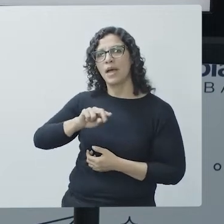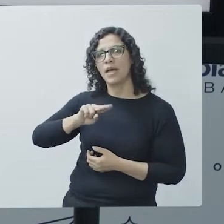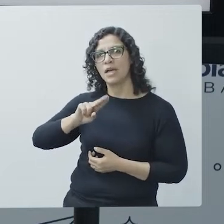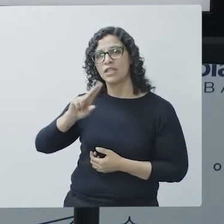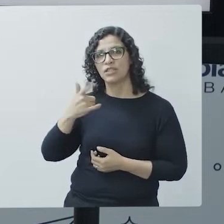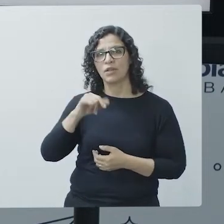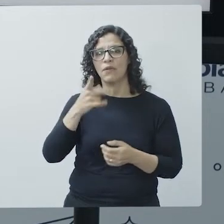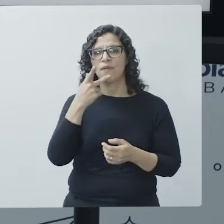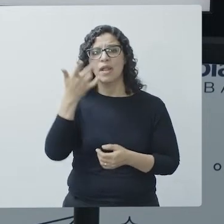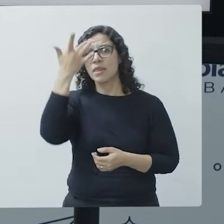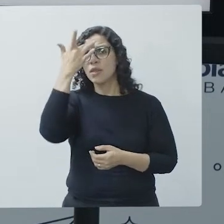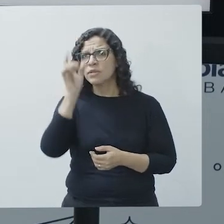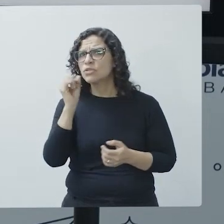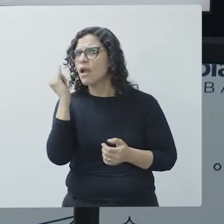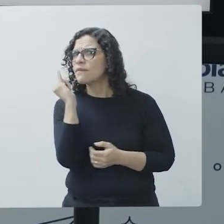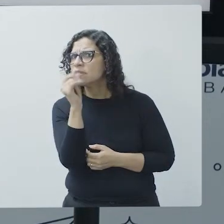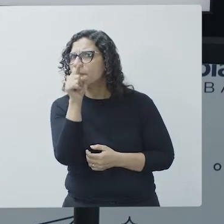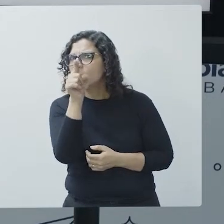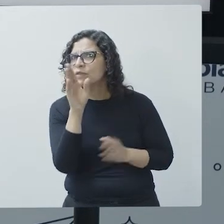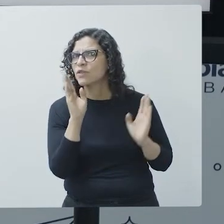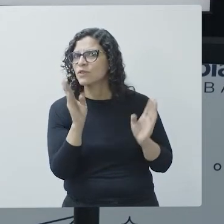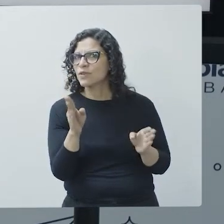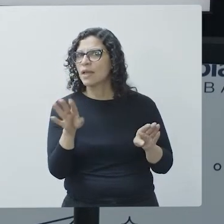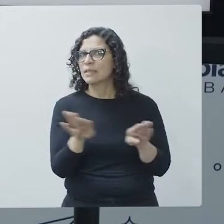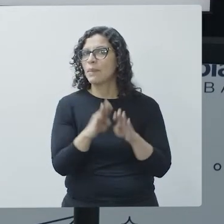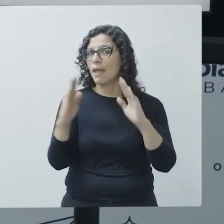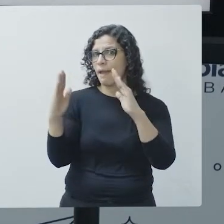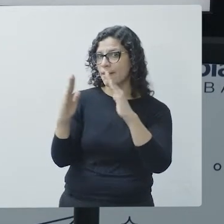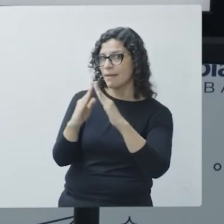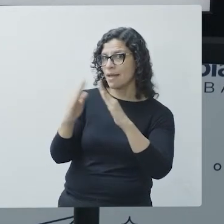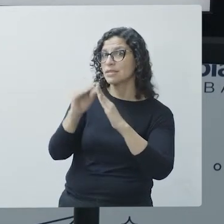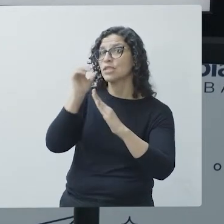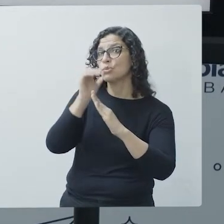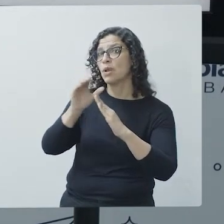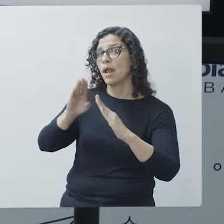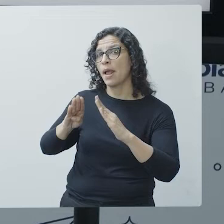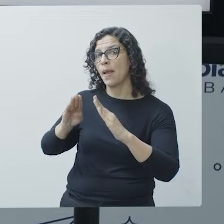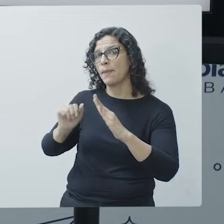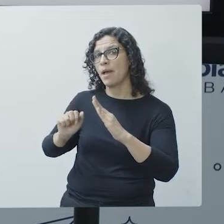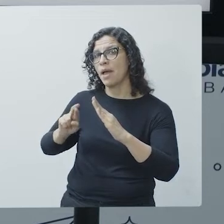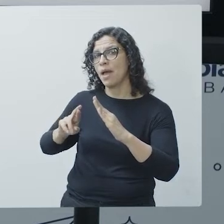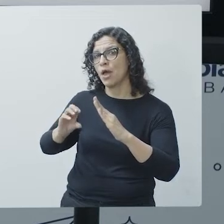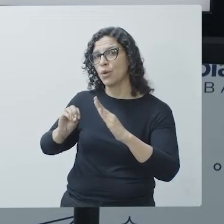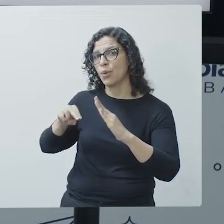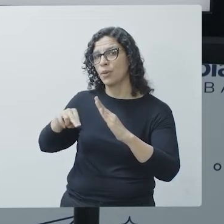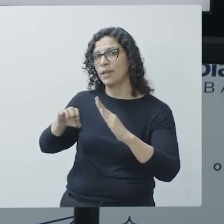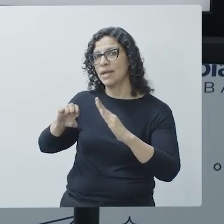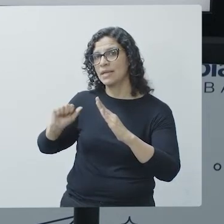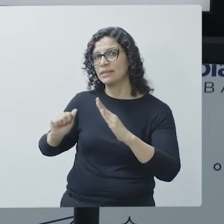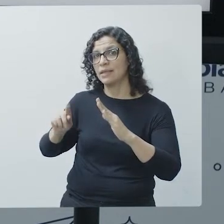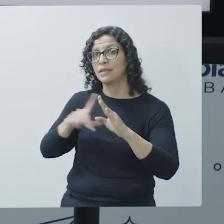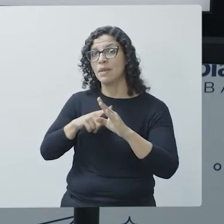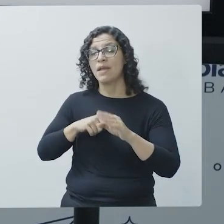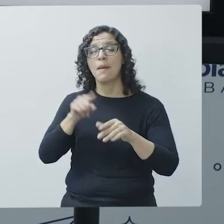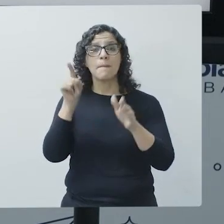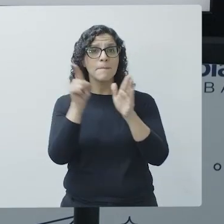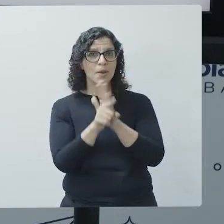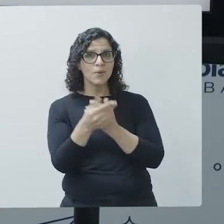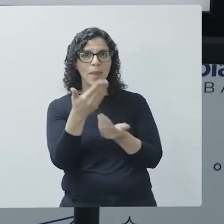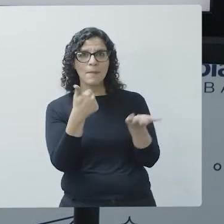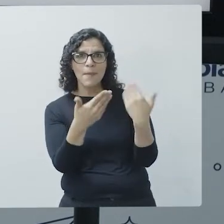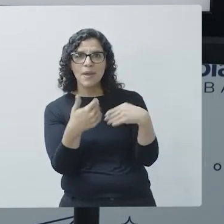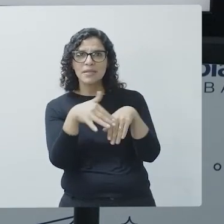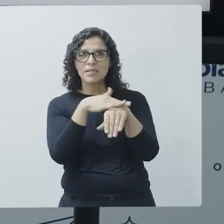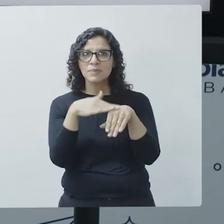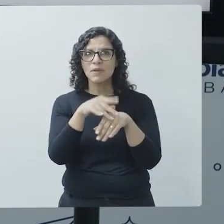aqui, ó, não sei se disse que isto se passava em casa de uma baronesa. Ele tem essa característica de fazer o quê? De